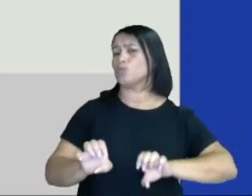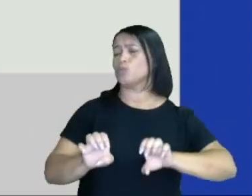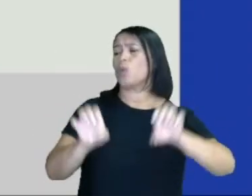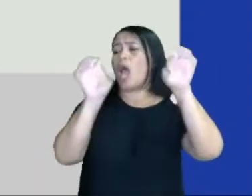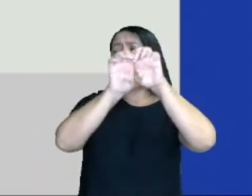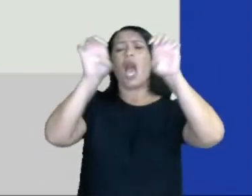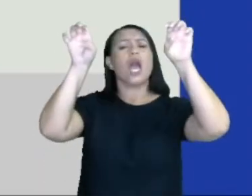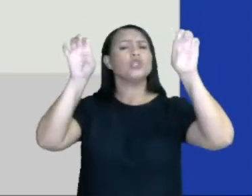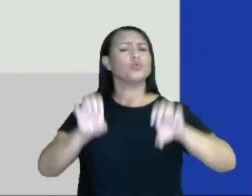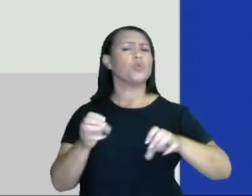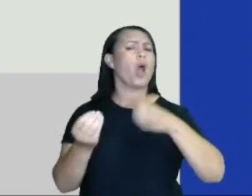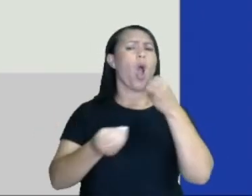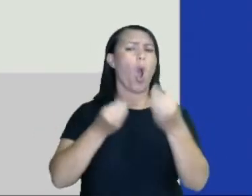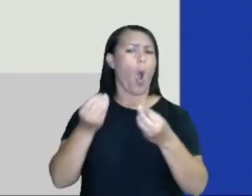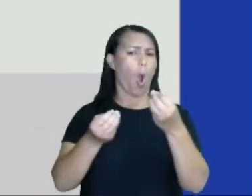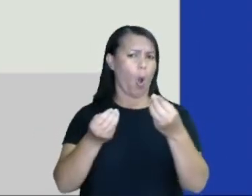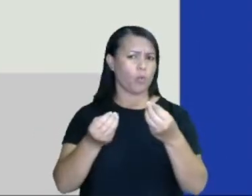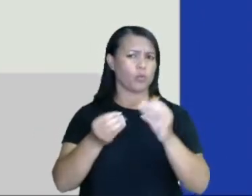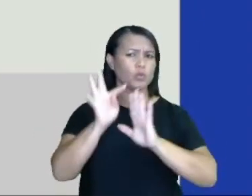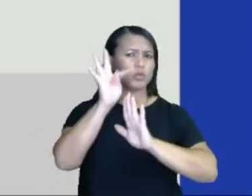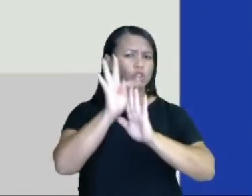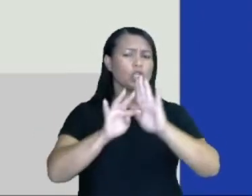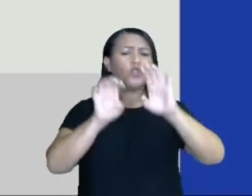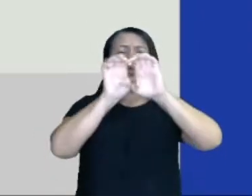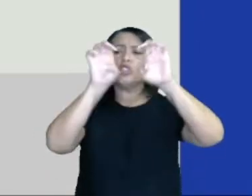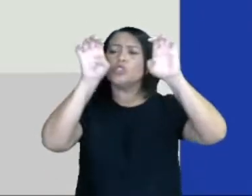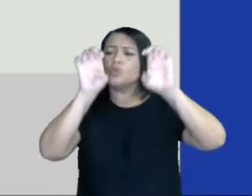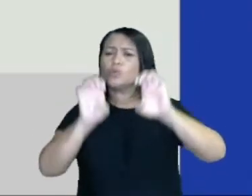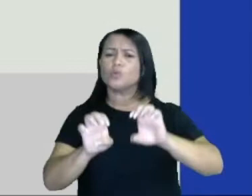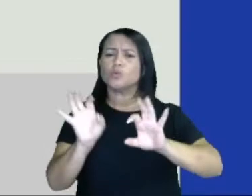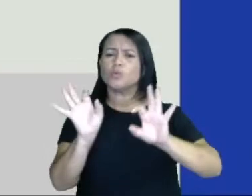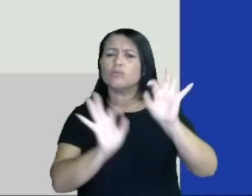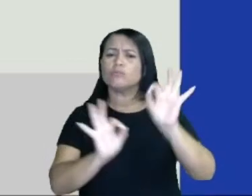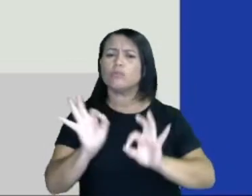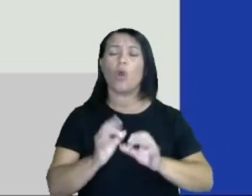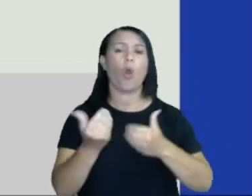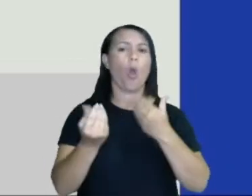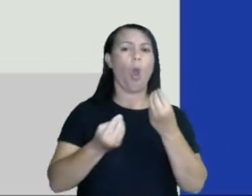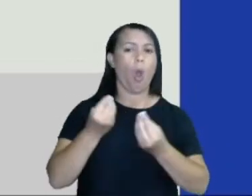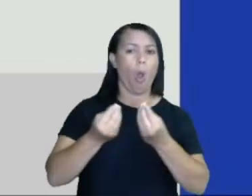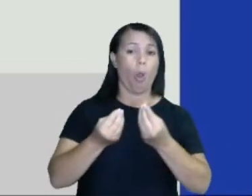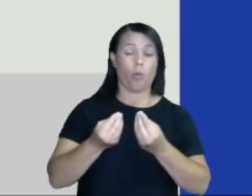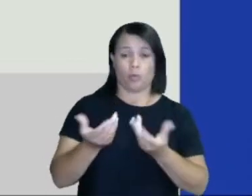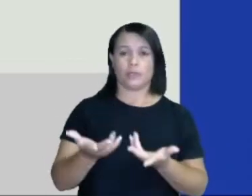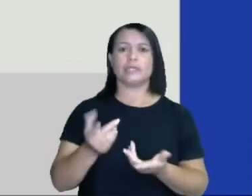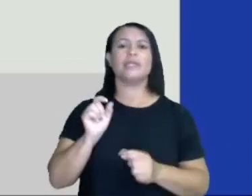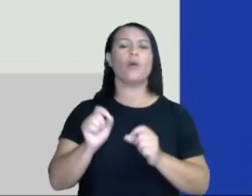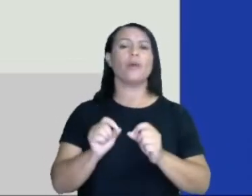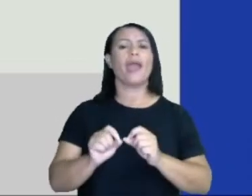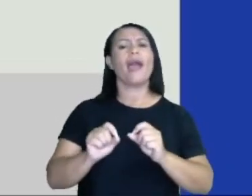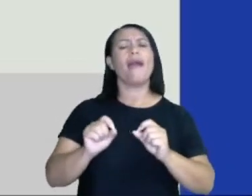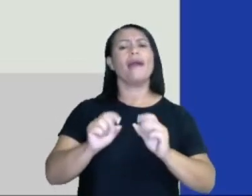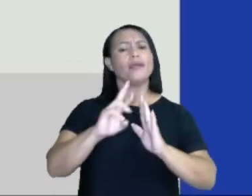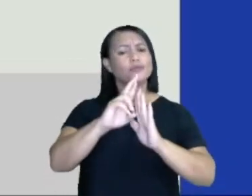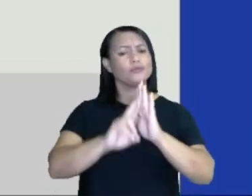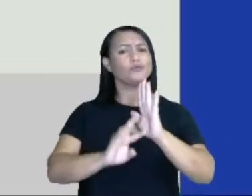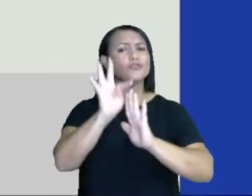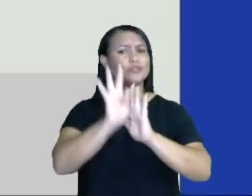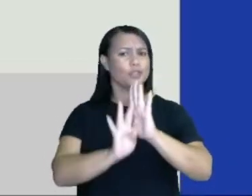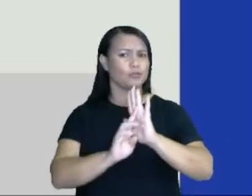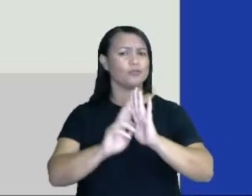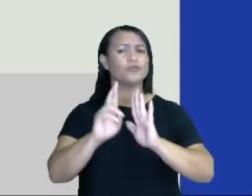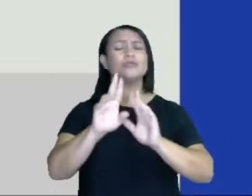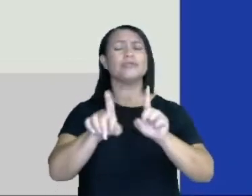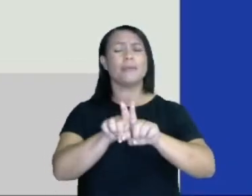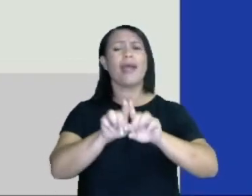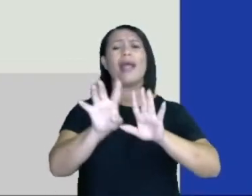a estrutura dos textos normativos e legais? A estrutura dos textos normativos e legais geralmente é